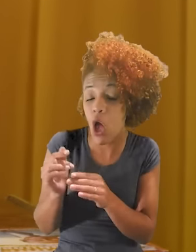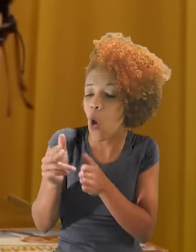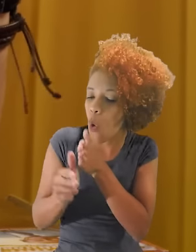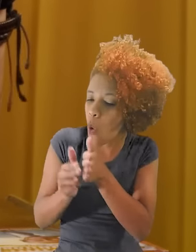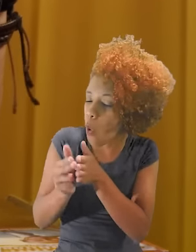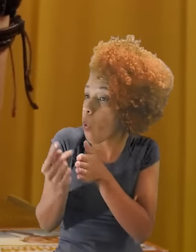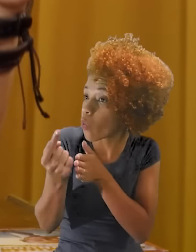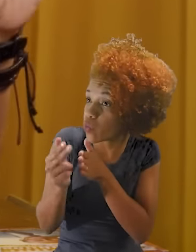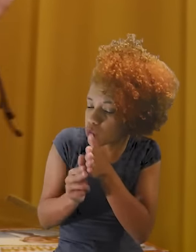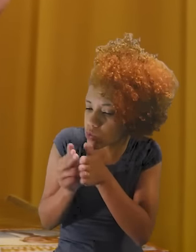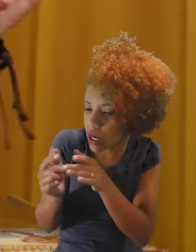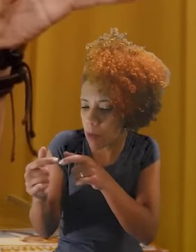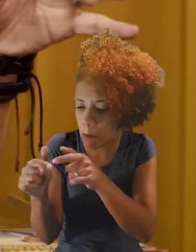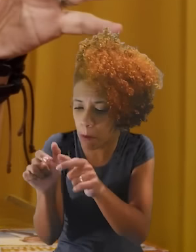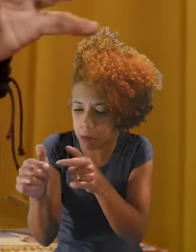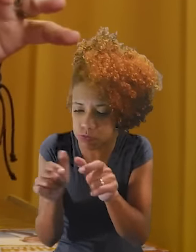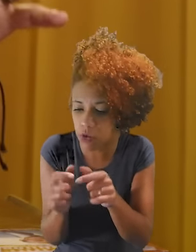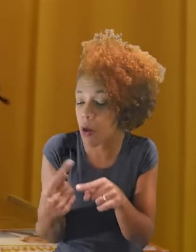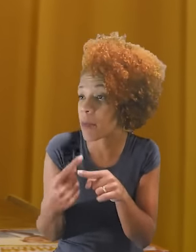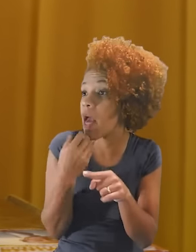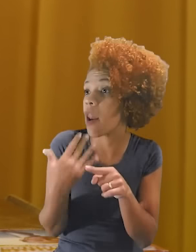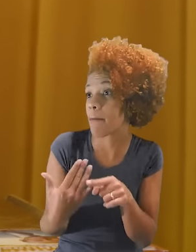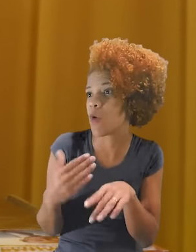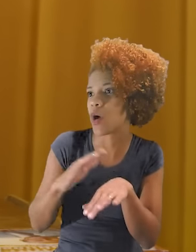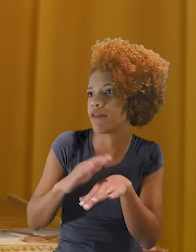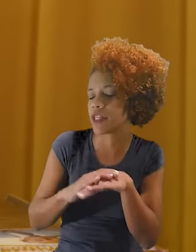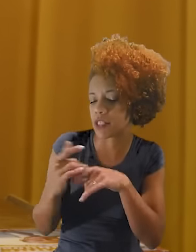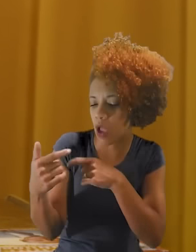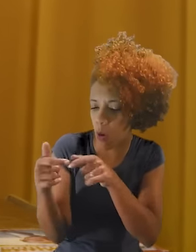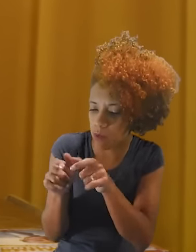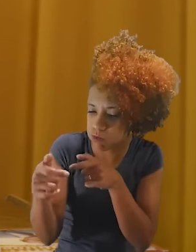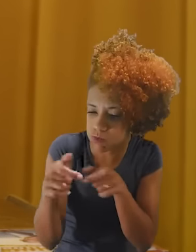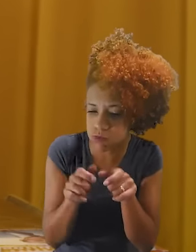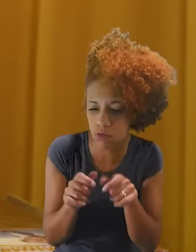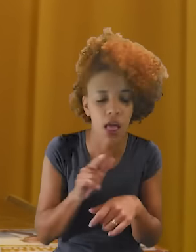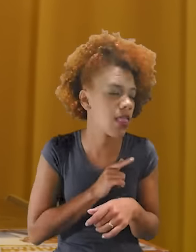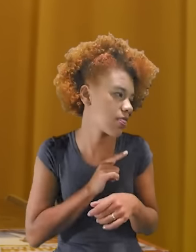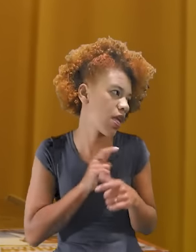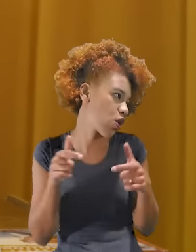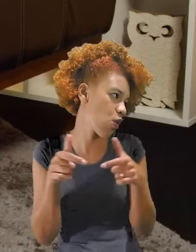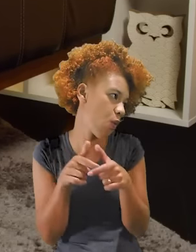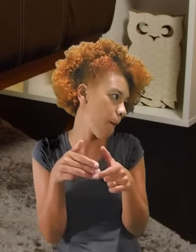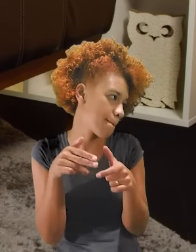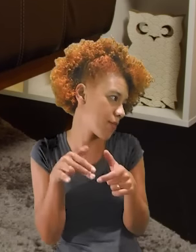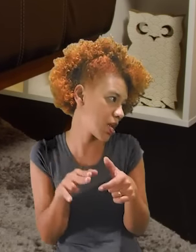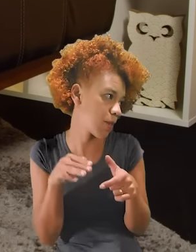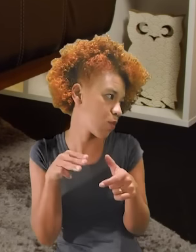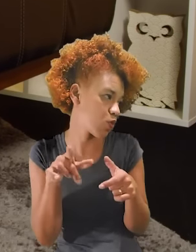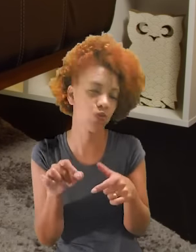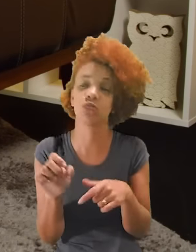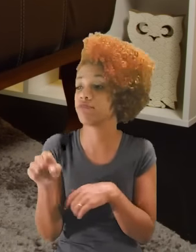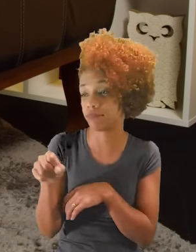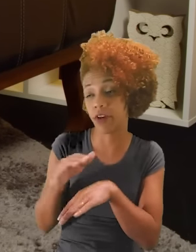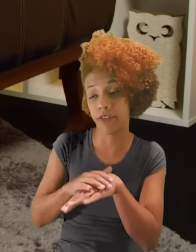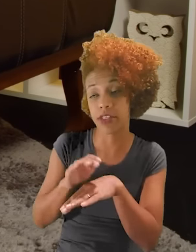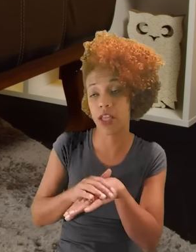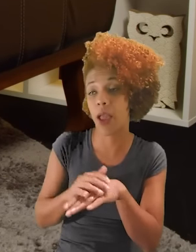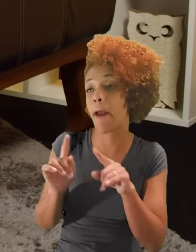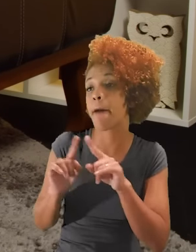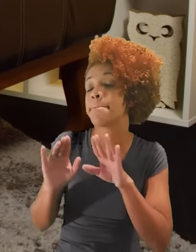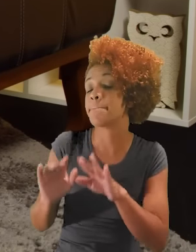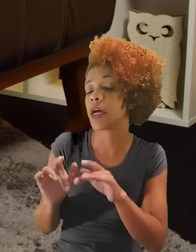um trem com miniaturas, que o Walt Disney era muito bom de miniatura, ele fazia miniatura, era o hobby dele. Tanto que tem o mini mundo lá, exatamente, né? Ele adora essa coisa. Ele fazia.